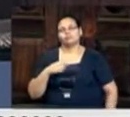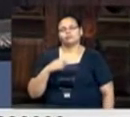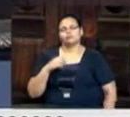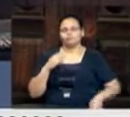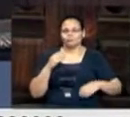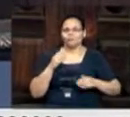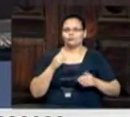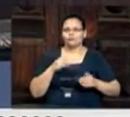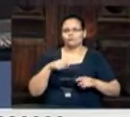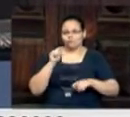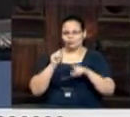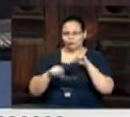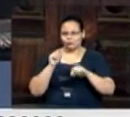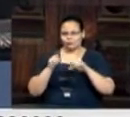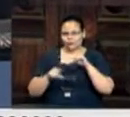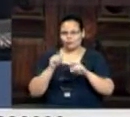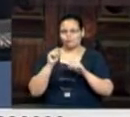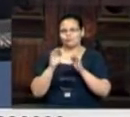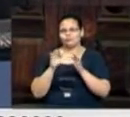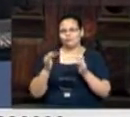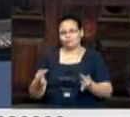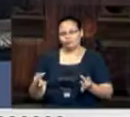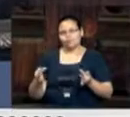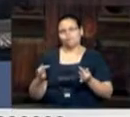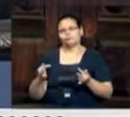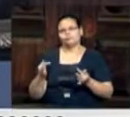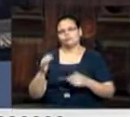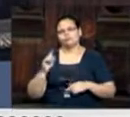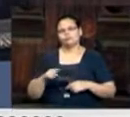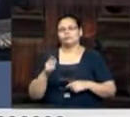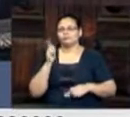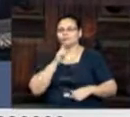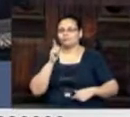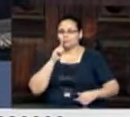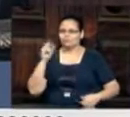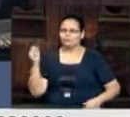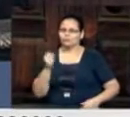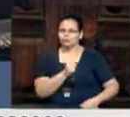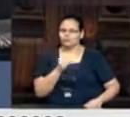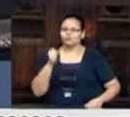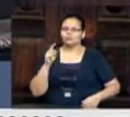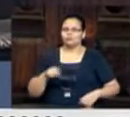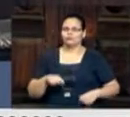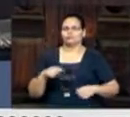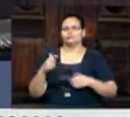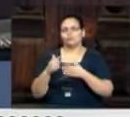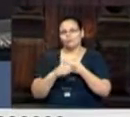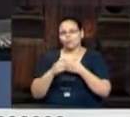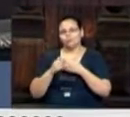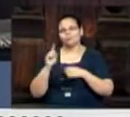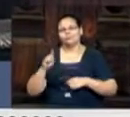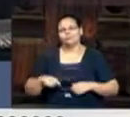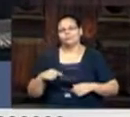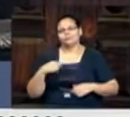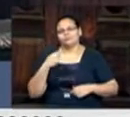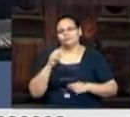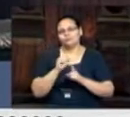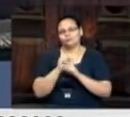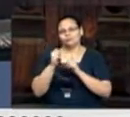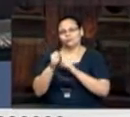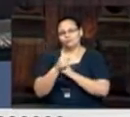um processo seletivo simplificado, consegue colocar, para cumprir o papel dos agentes